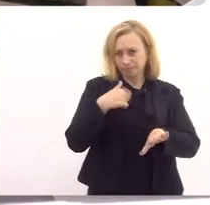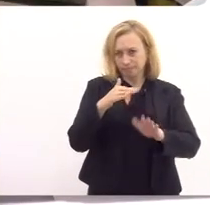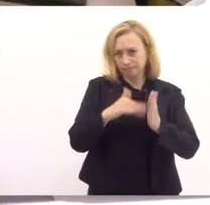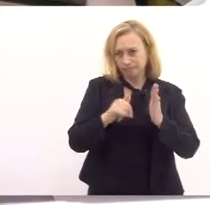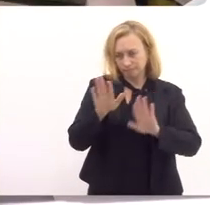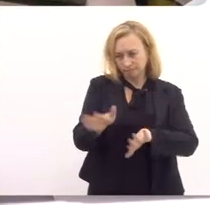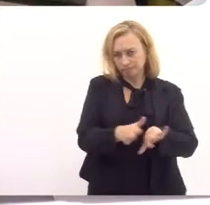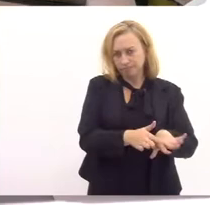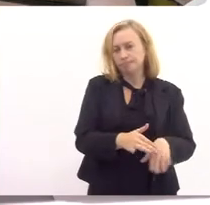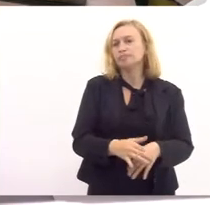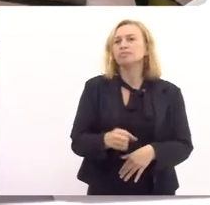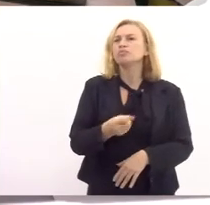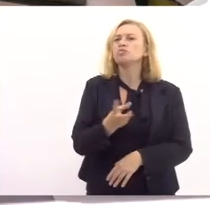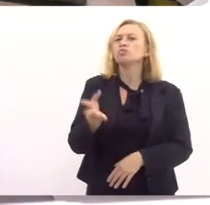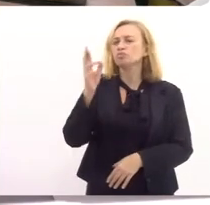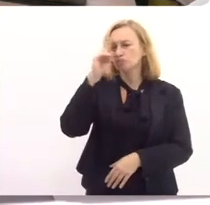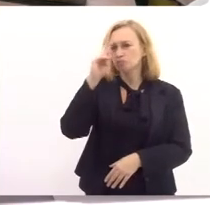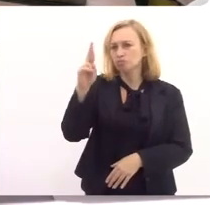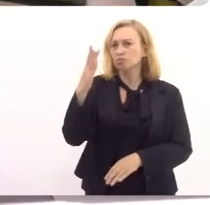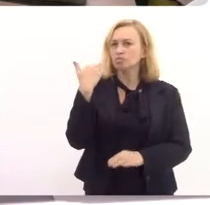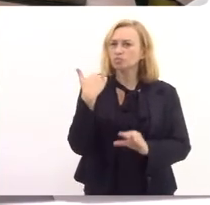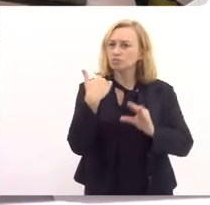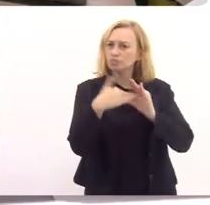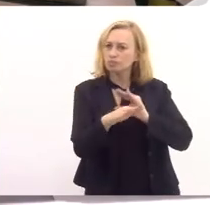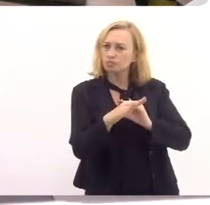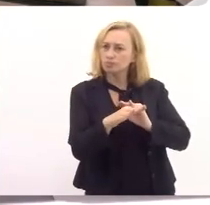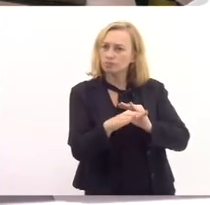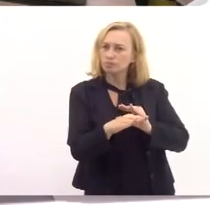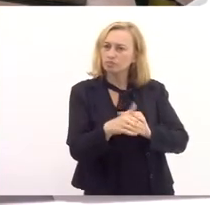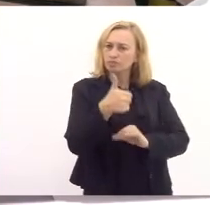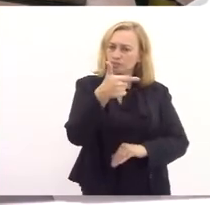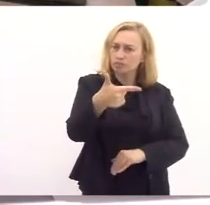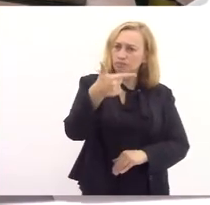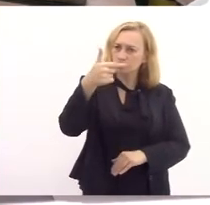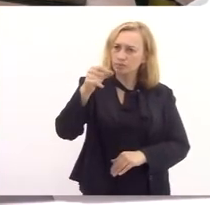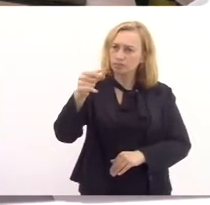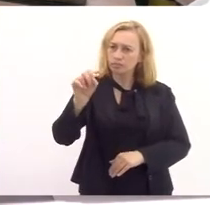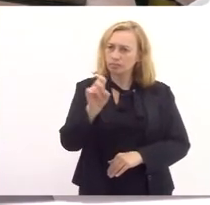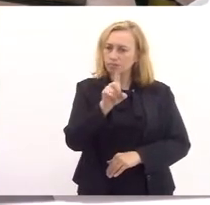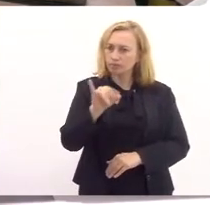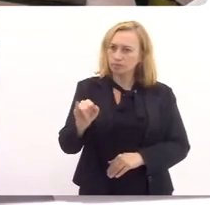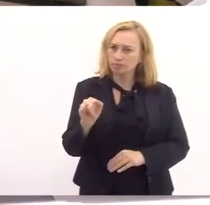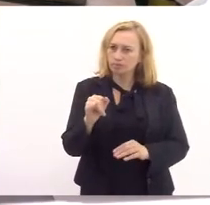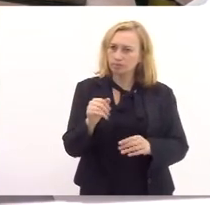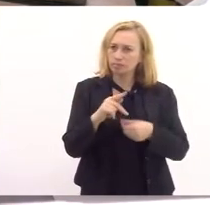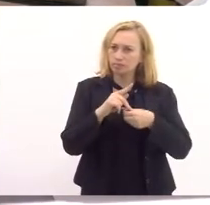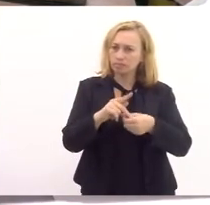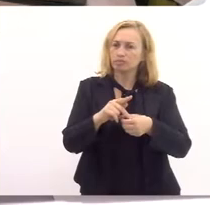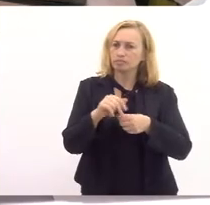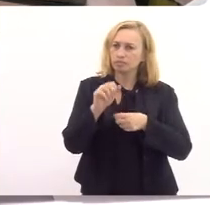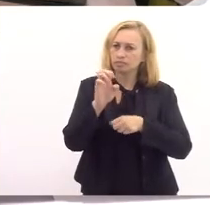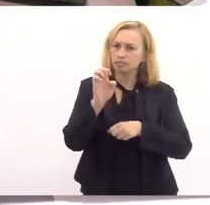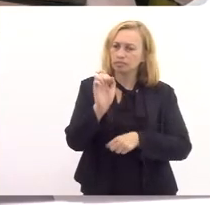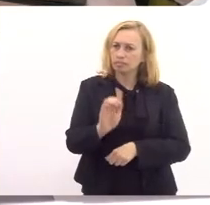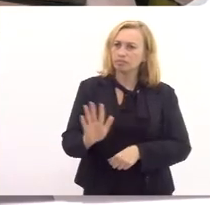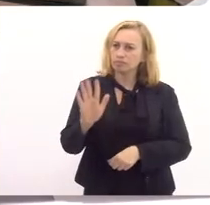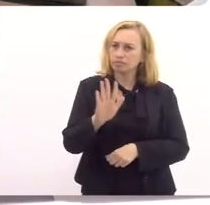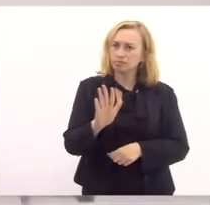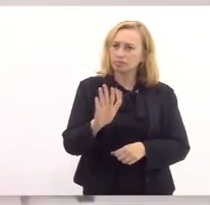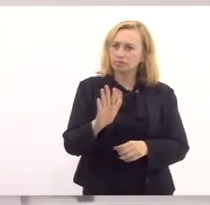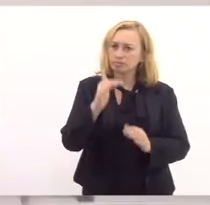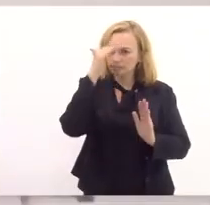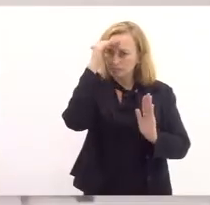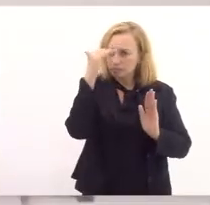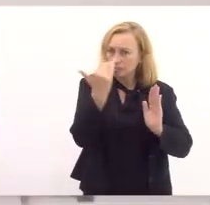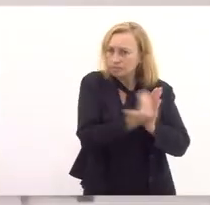divergência. Porque quando o senhor manda passar de 120 dias para a procuradoria, é para fazer